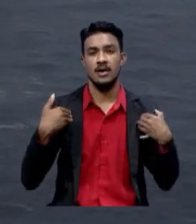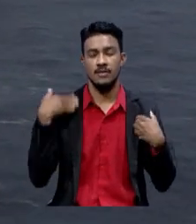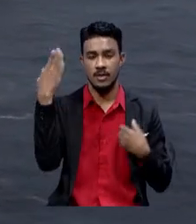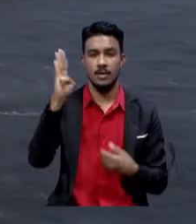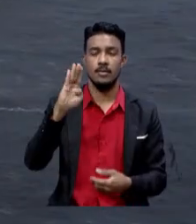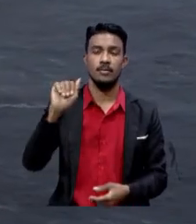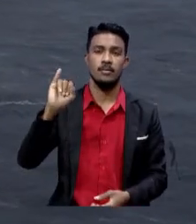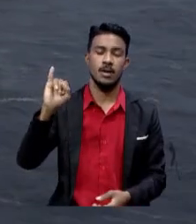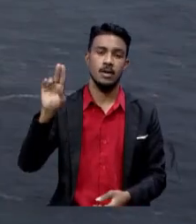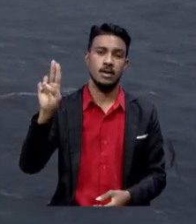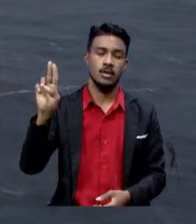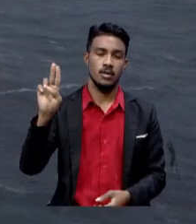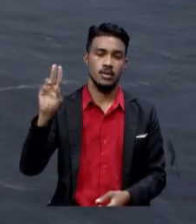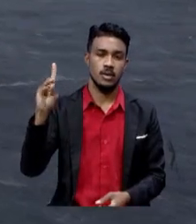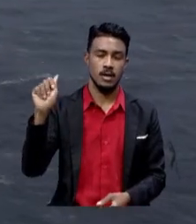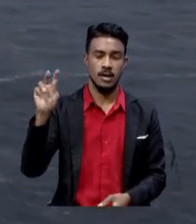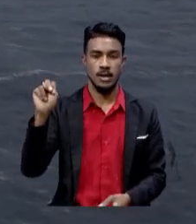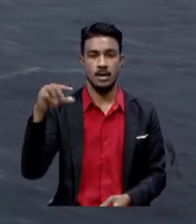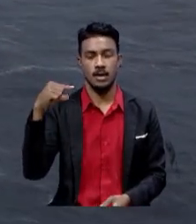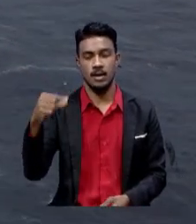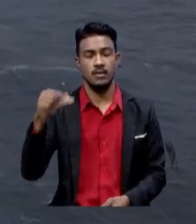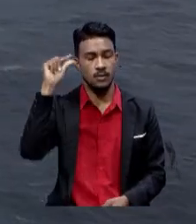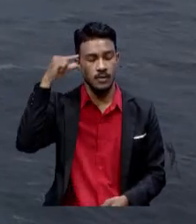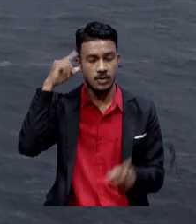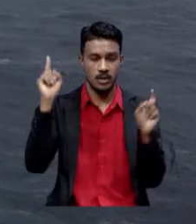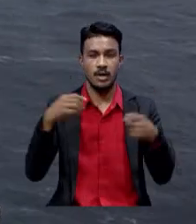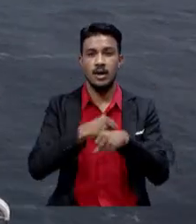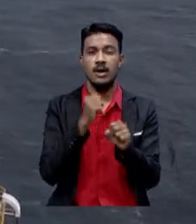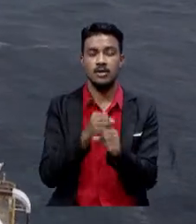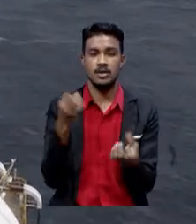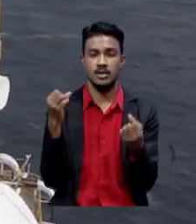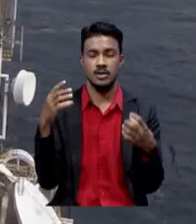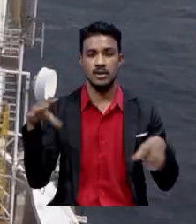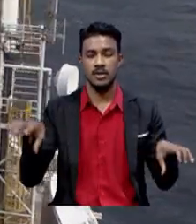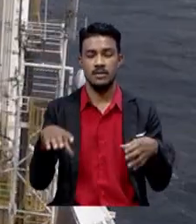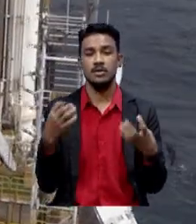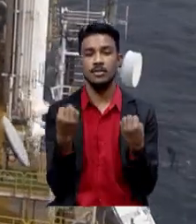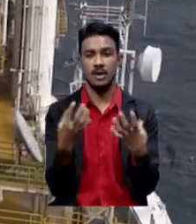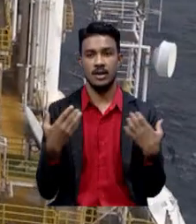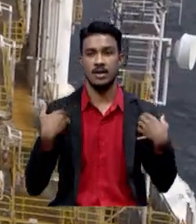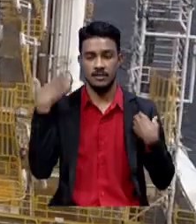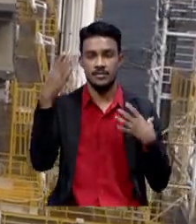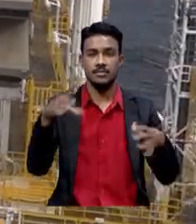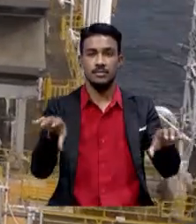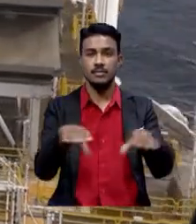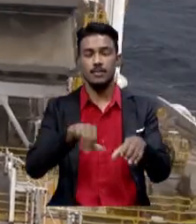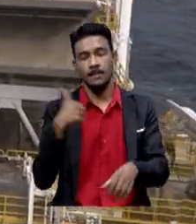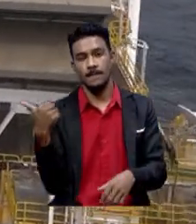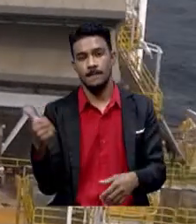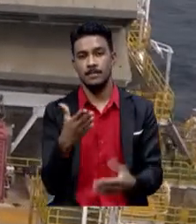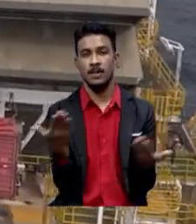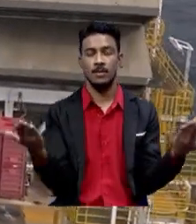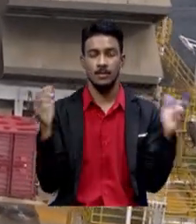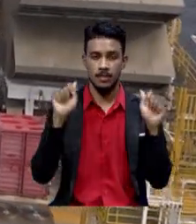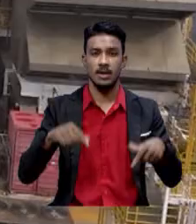undan desmantela no ne governo tem que halo esforço makas liu atu investe ia setor sirseluk ne bebe